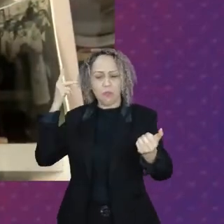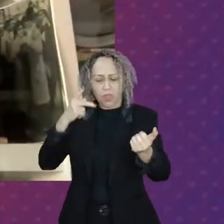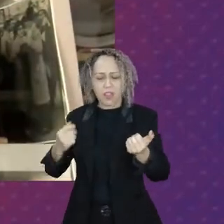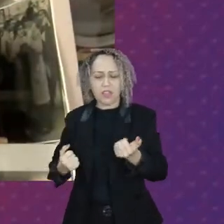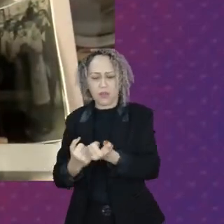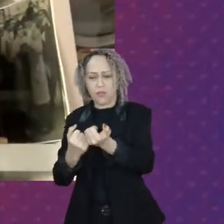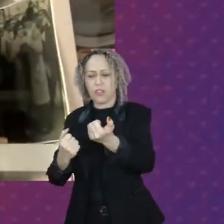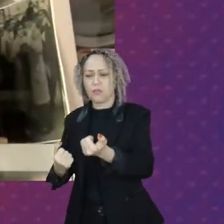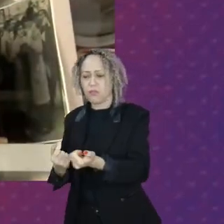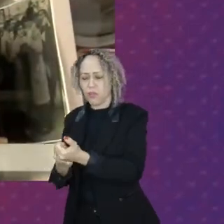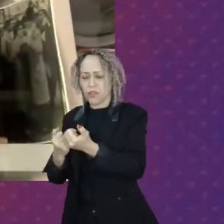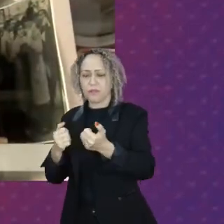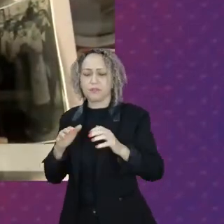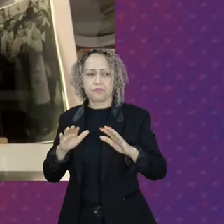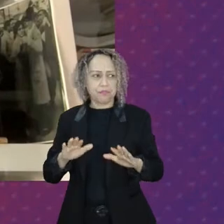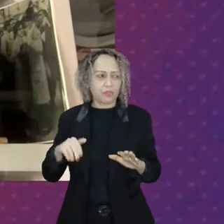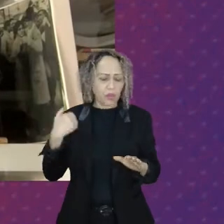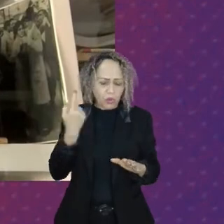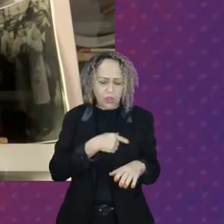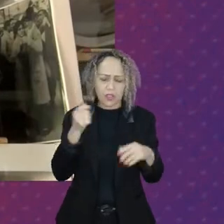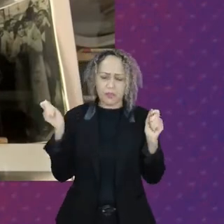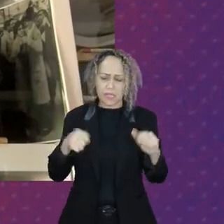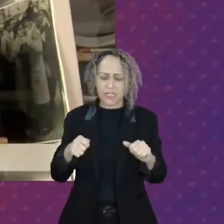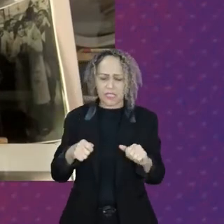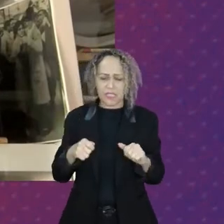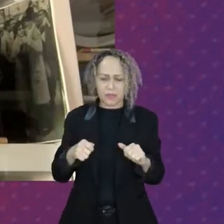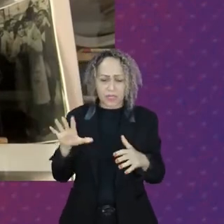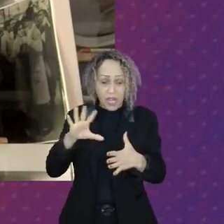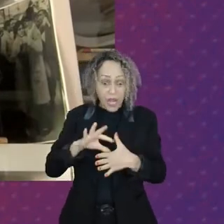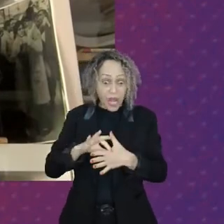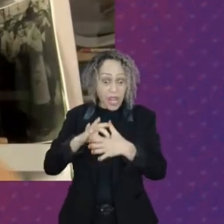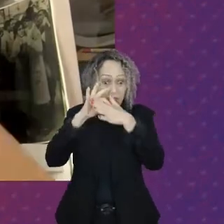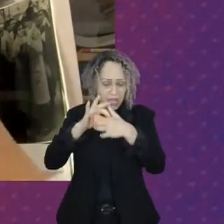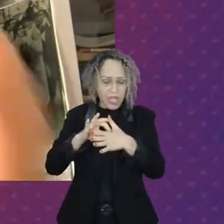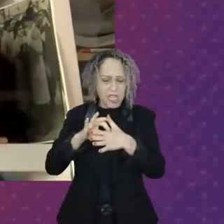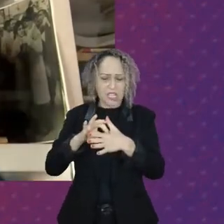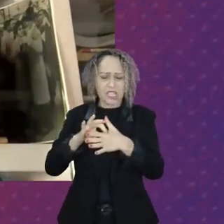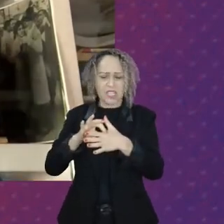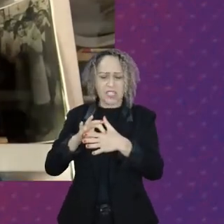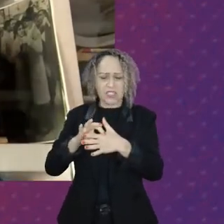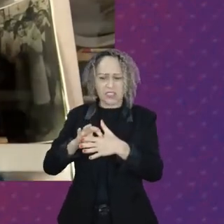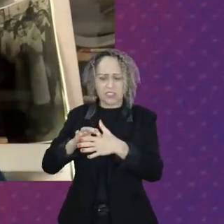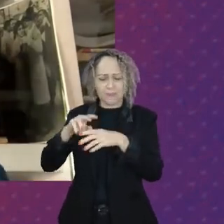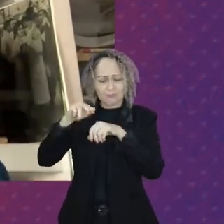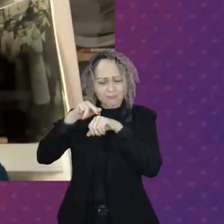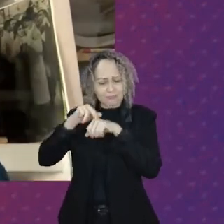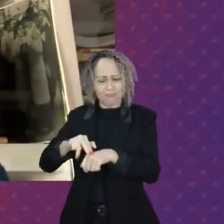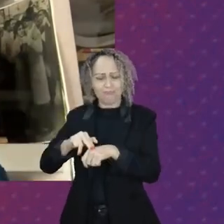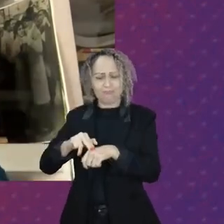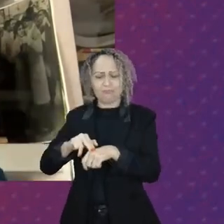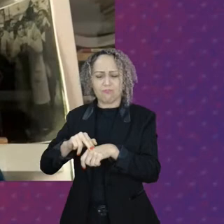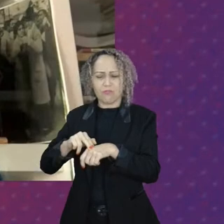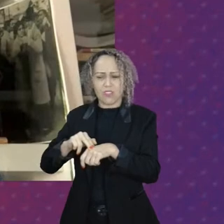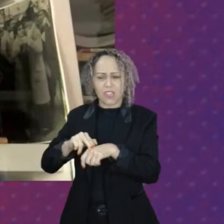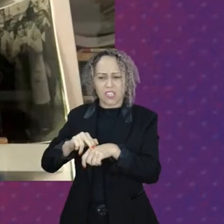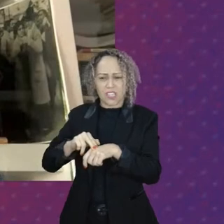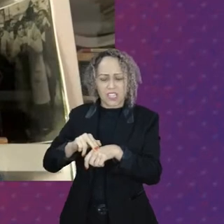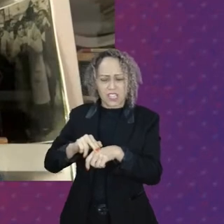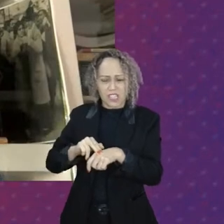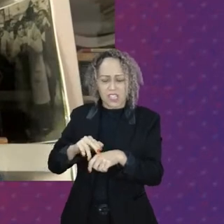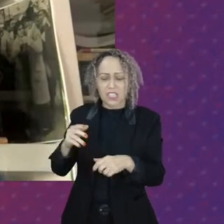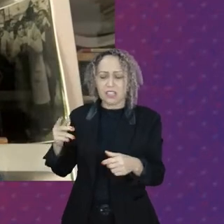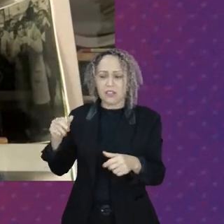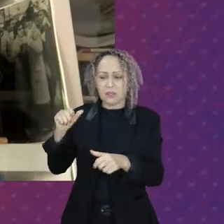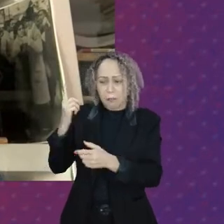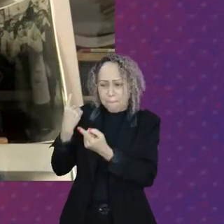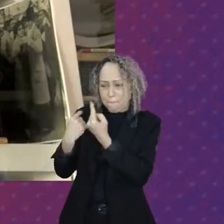moradia. Todos nós temos que ser lideranças de uma mudança transformadora. No bloco 3 eu falei que a gente